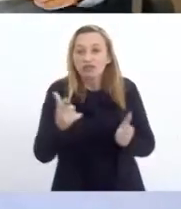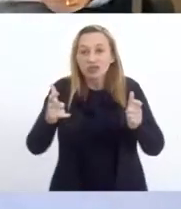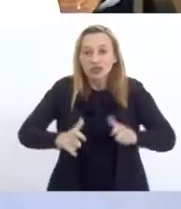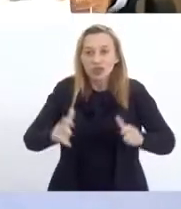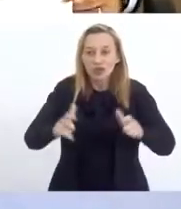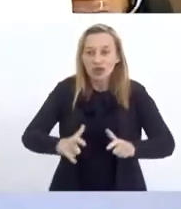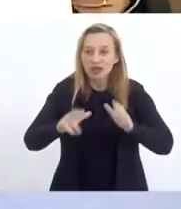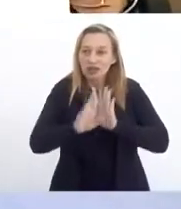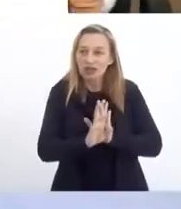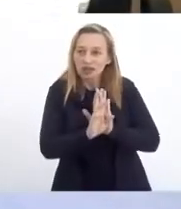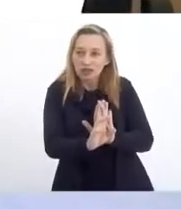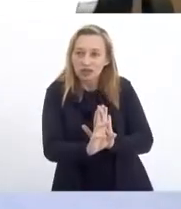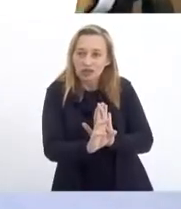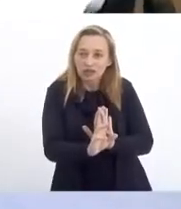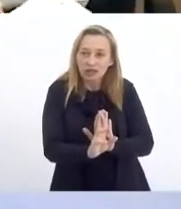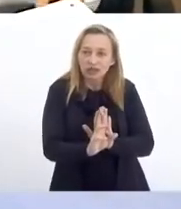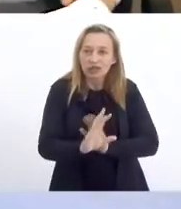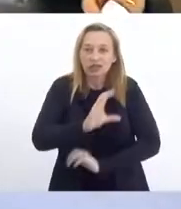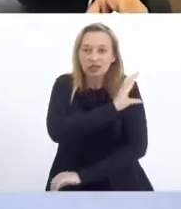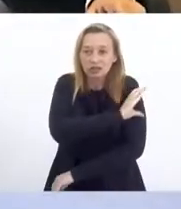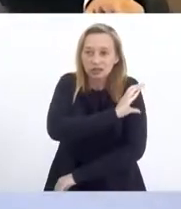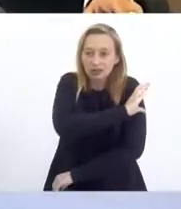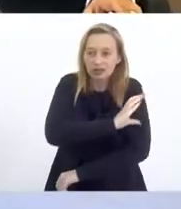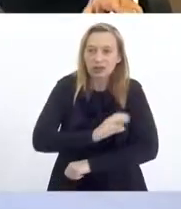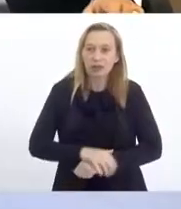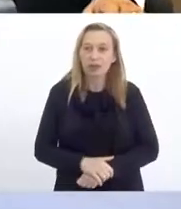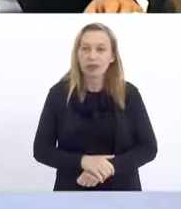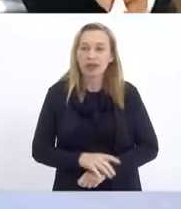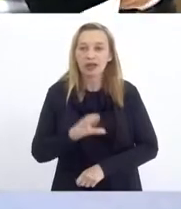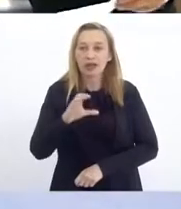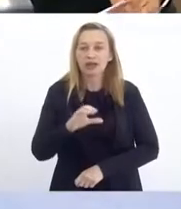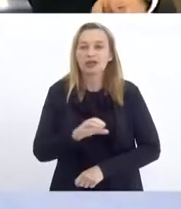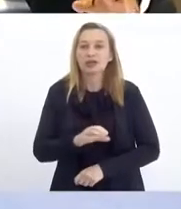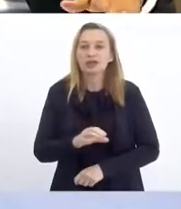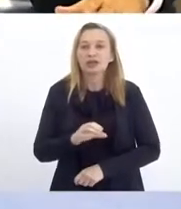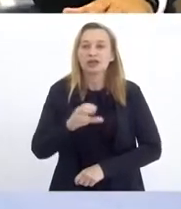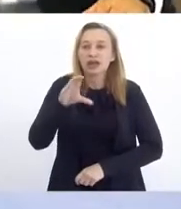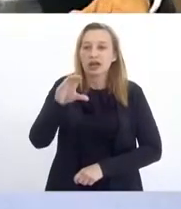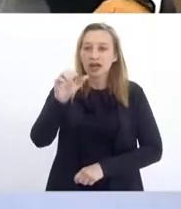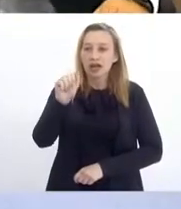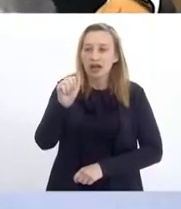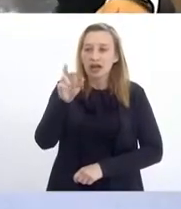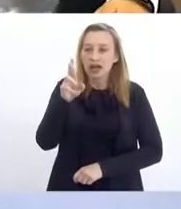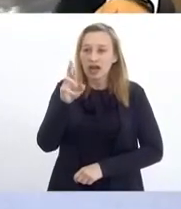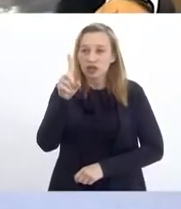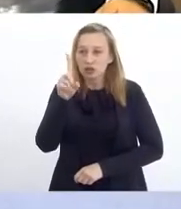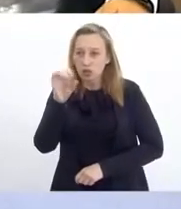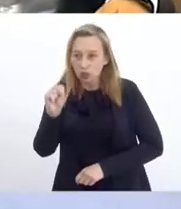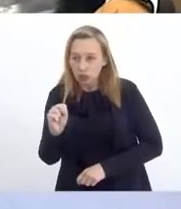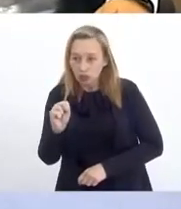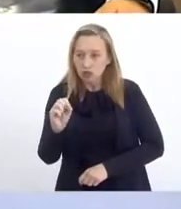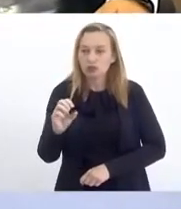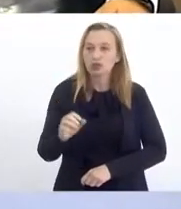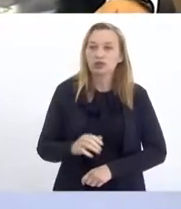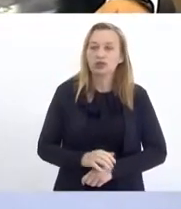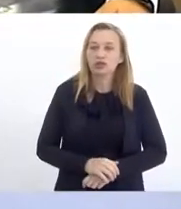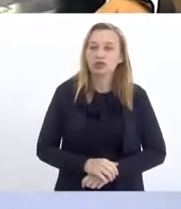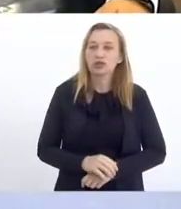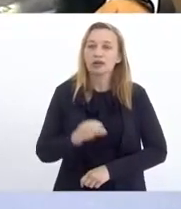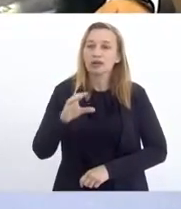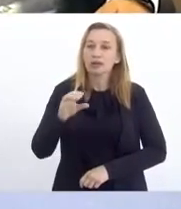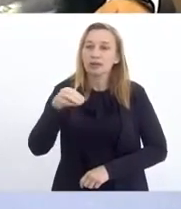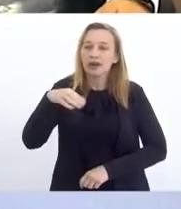os representantes de Campos do Goytacás, Carapebus, Cardoso Moreira, Conceição de Macabu,